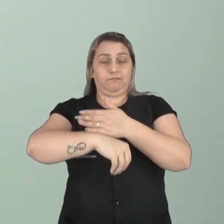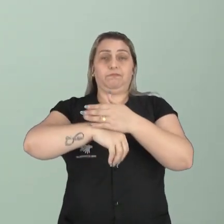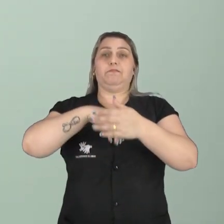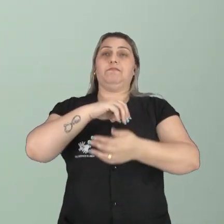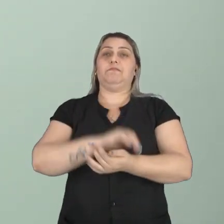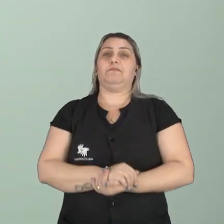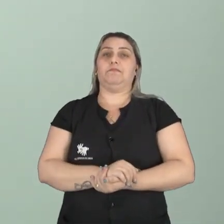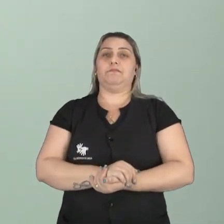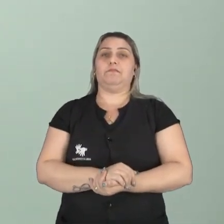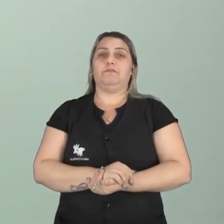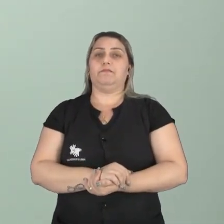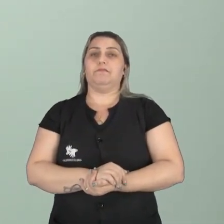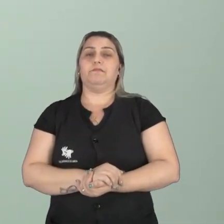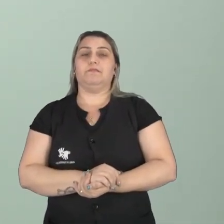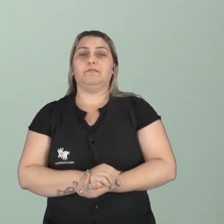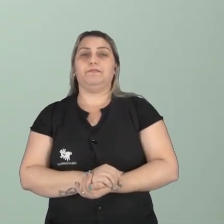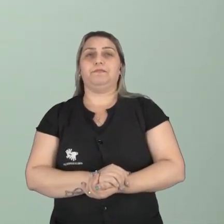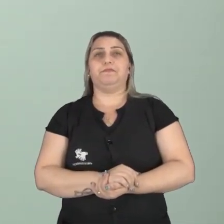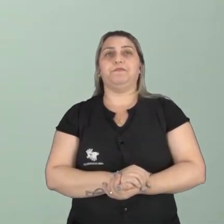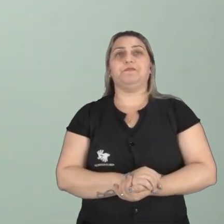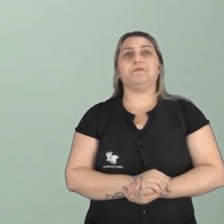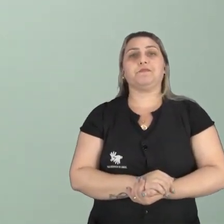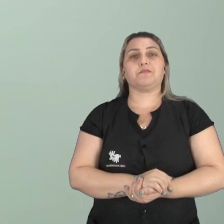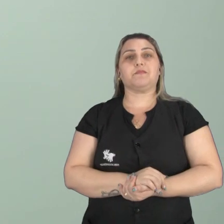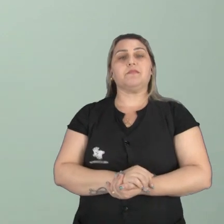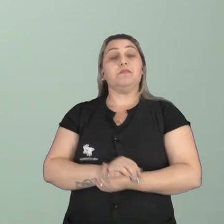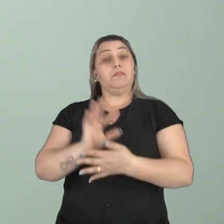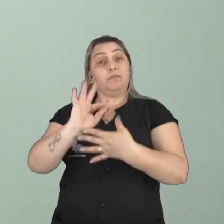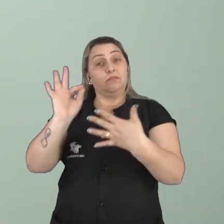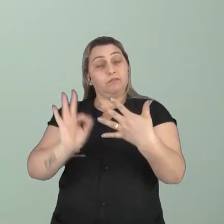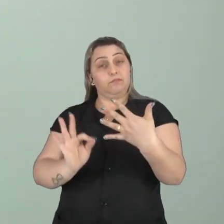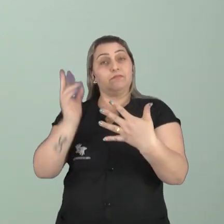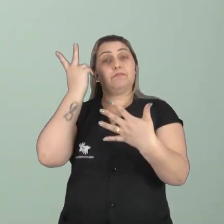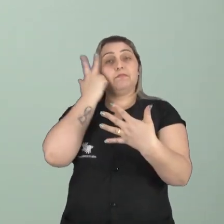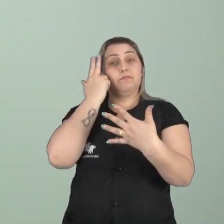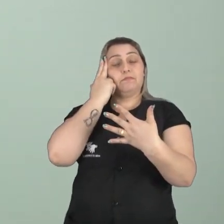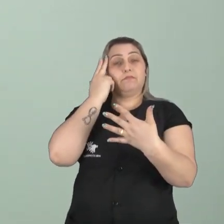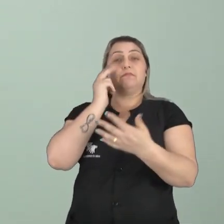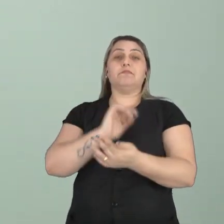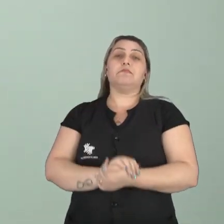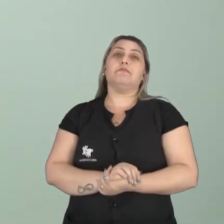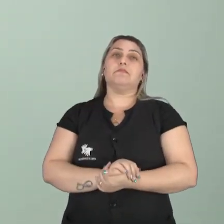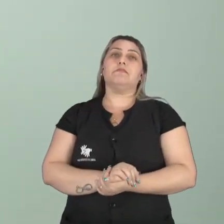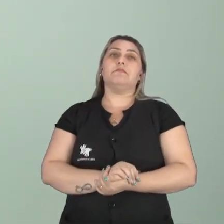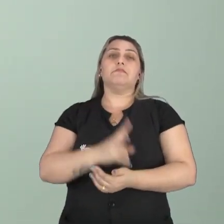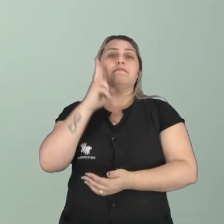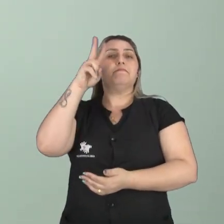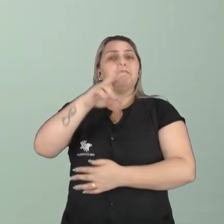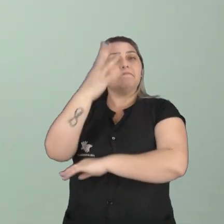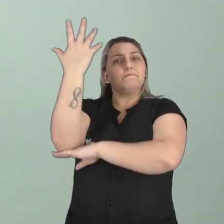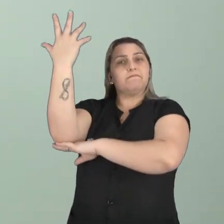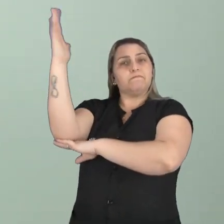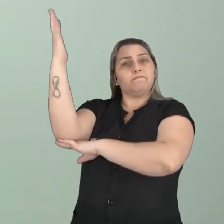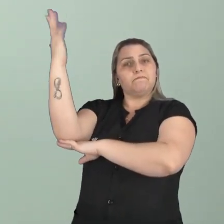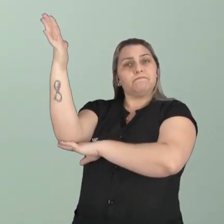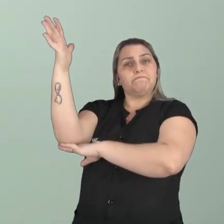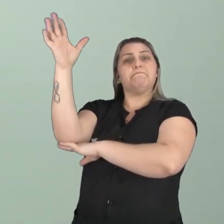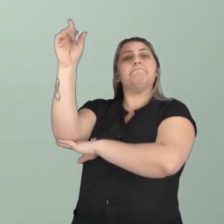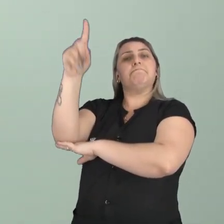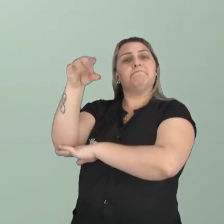paisagem humanizada contém parte de elementos naturais. Então, se eu vejo uma árvore,